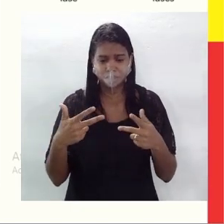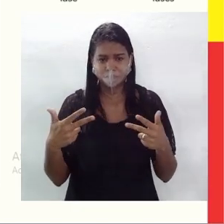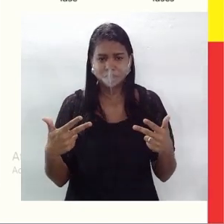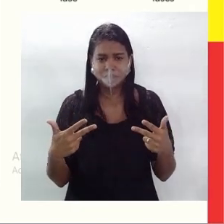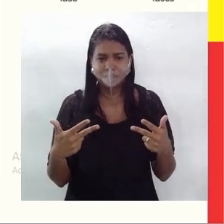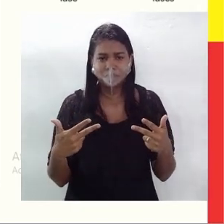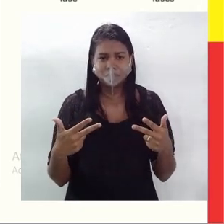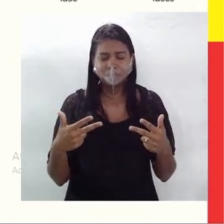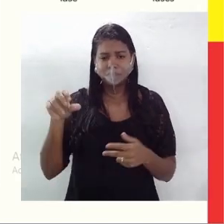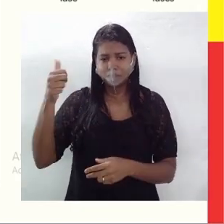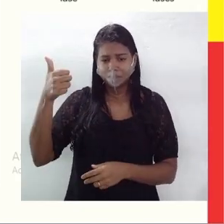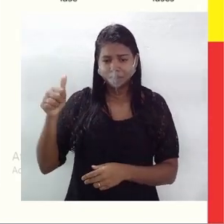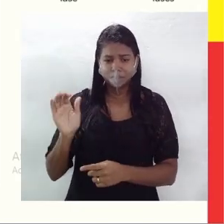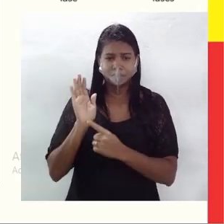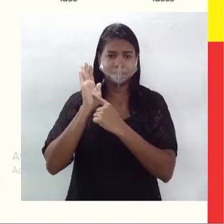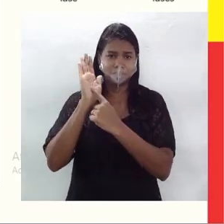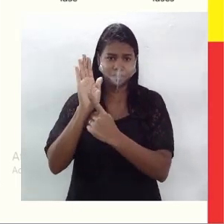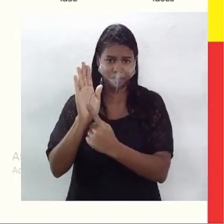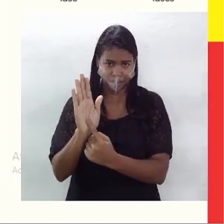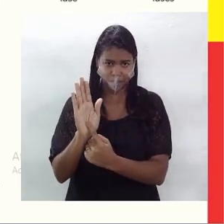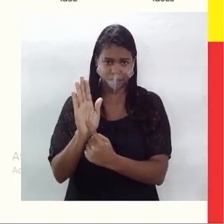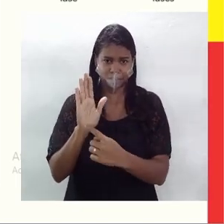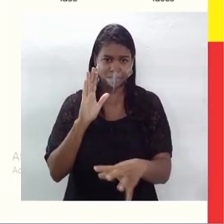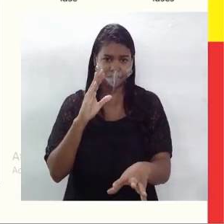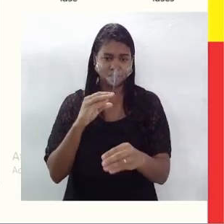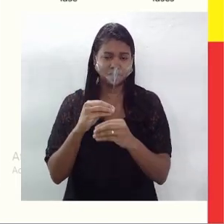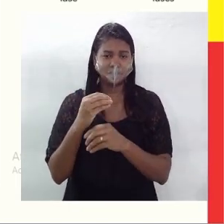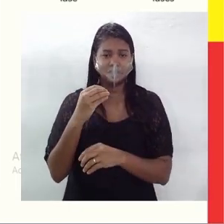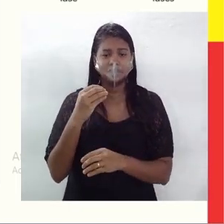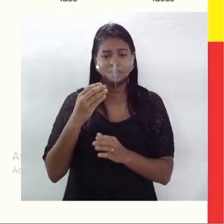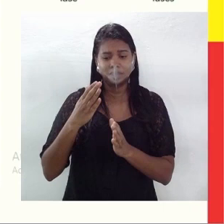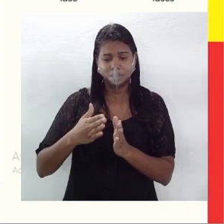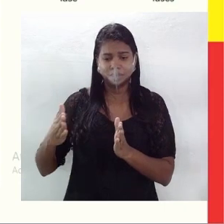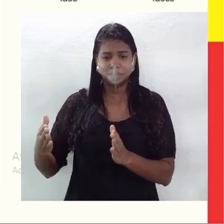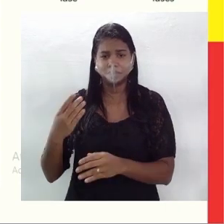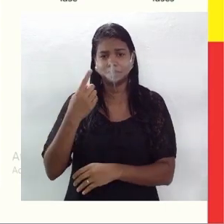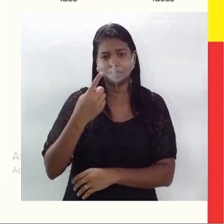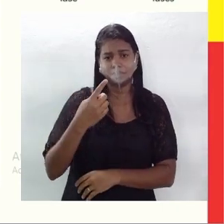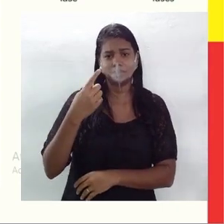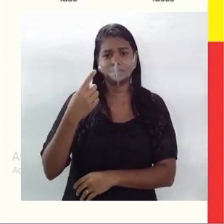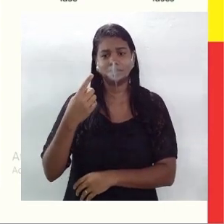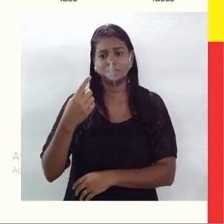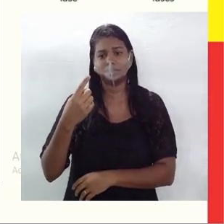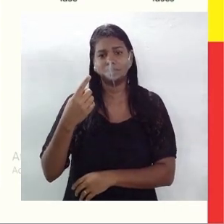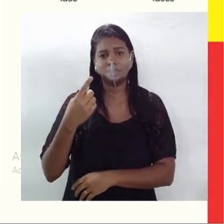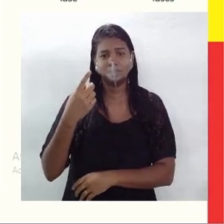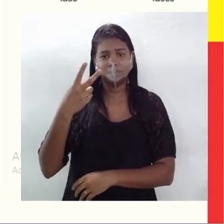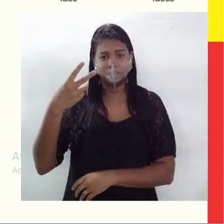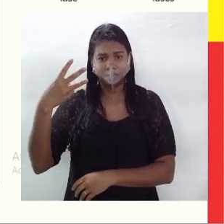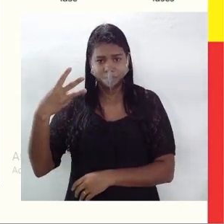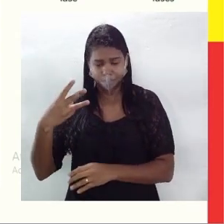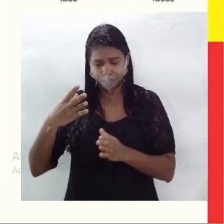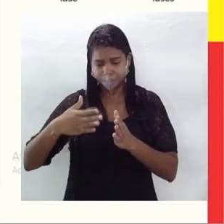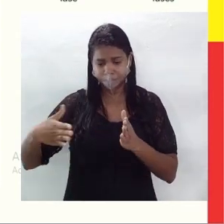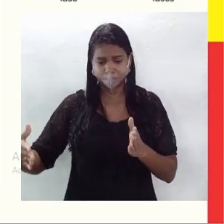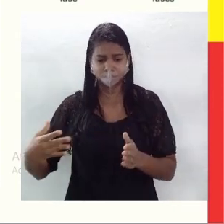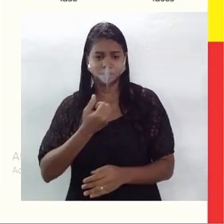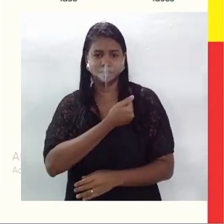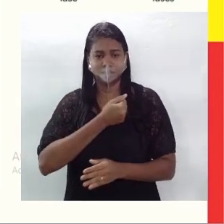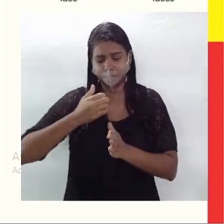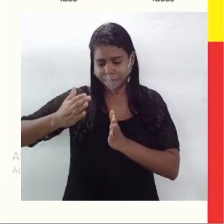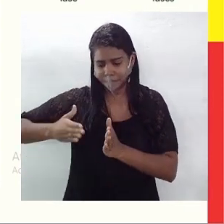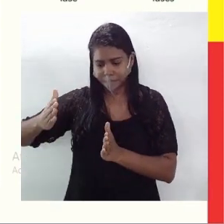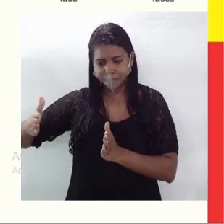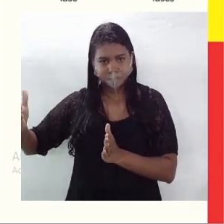observe ali a representação do sistema 1, 2 e 3 e seus componentes. O número de fases